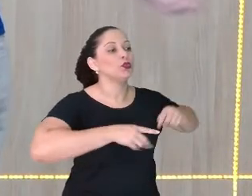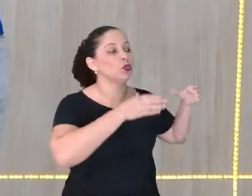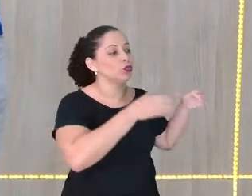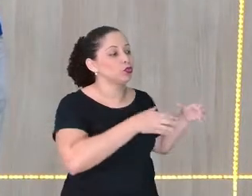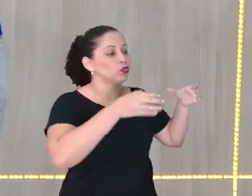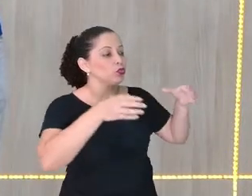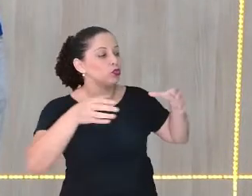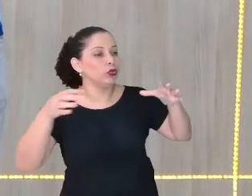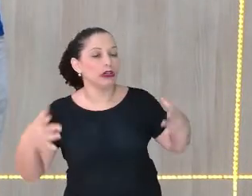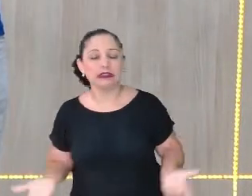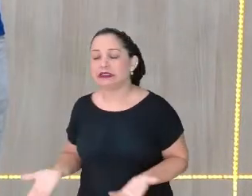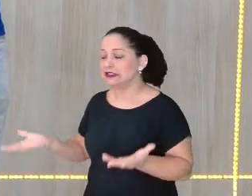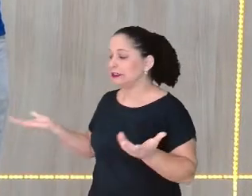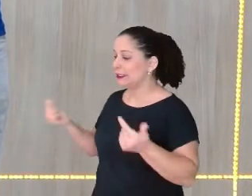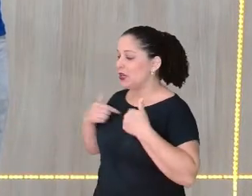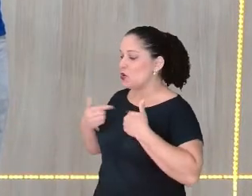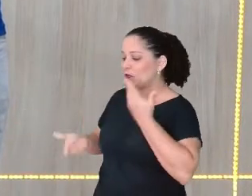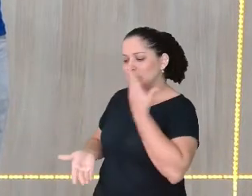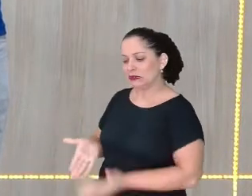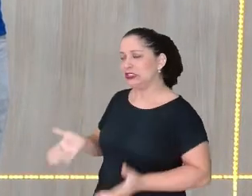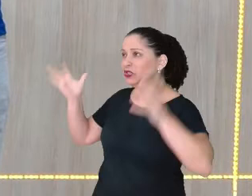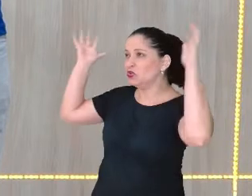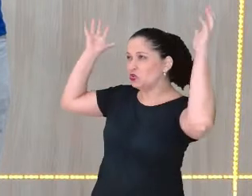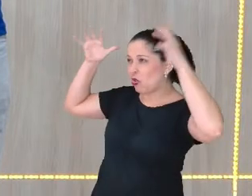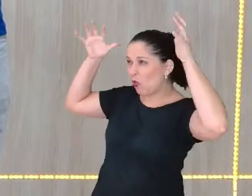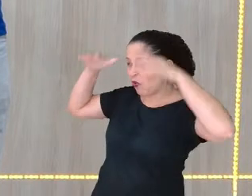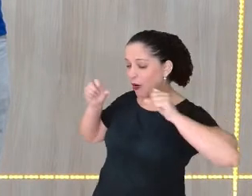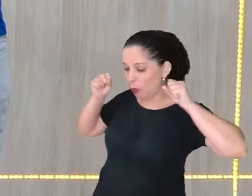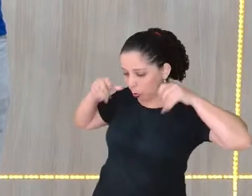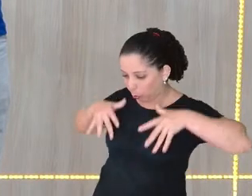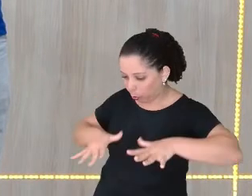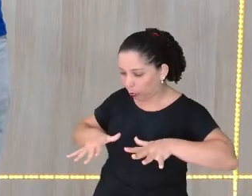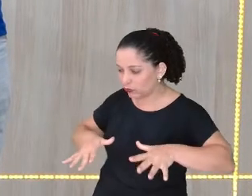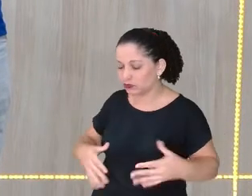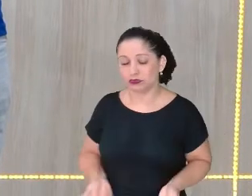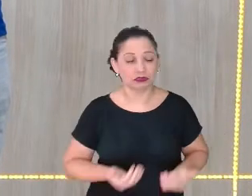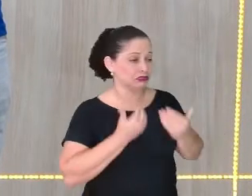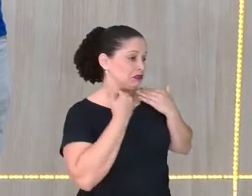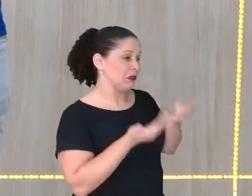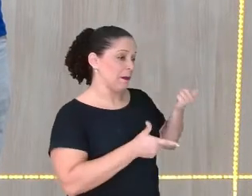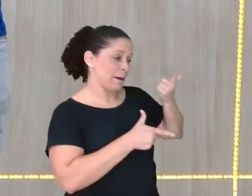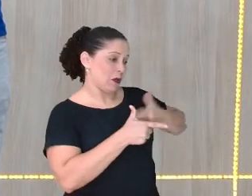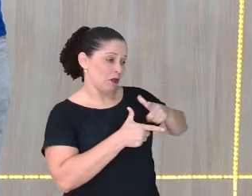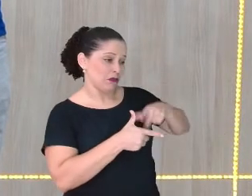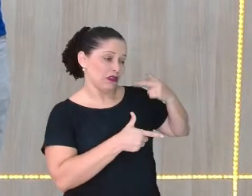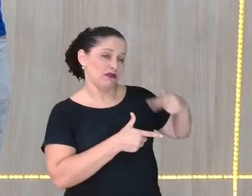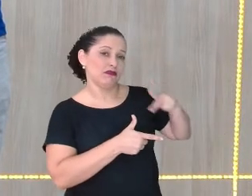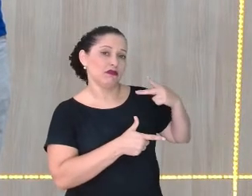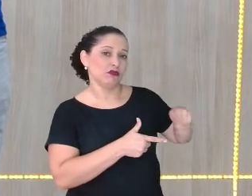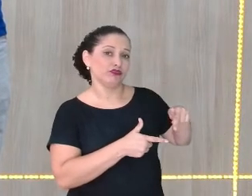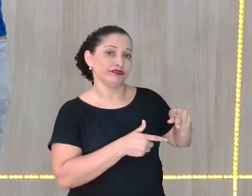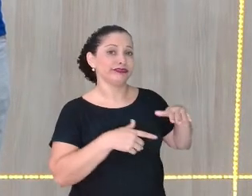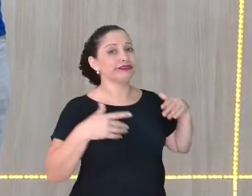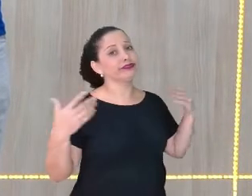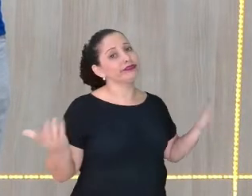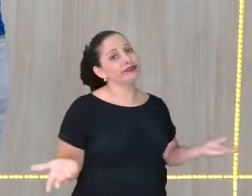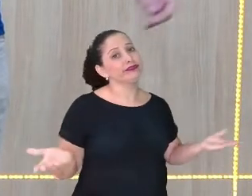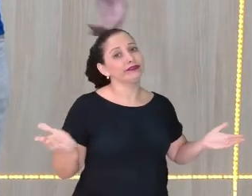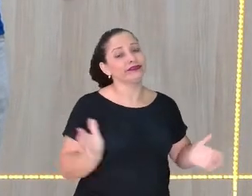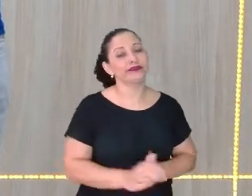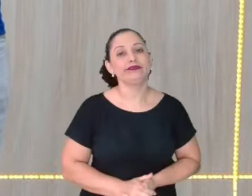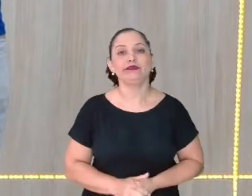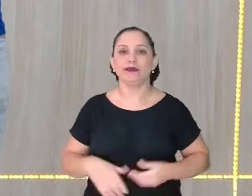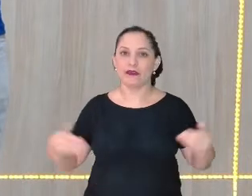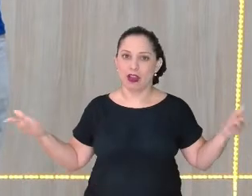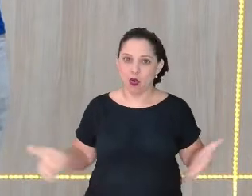Disse, rapaz, a água invadiu, aí ele disse: não tem nada a ver com isso. Aí o que é que eu vou fazer? Aí eu vou